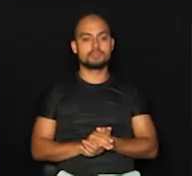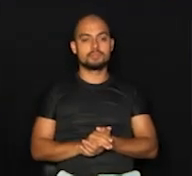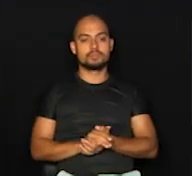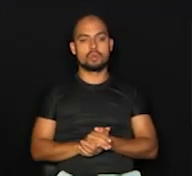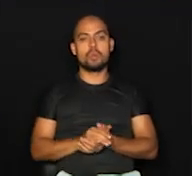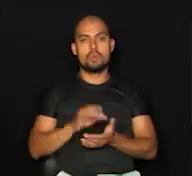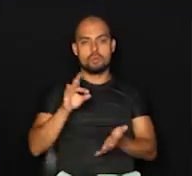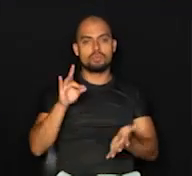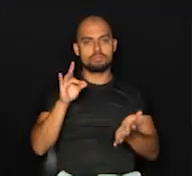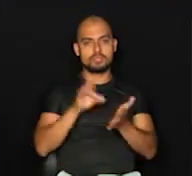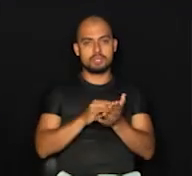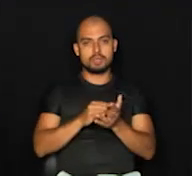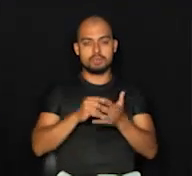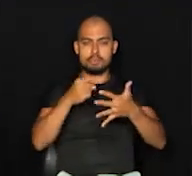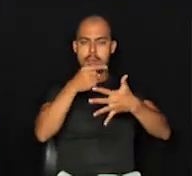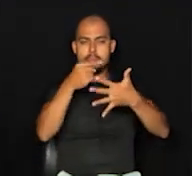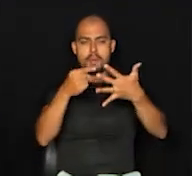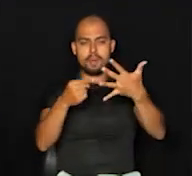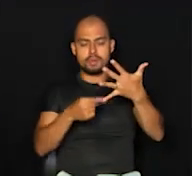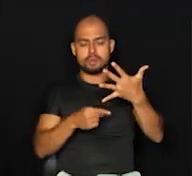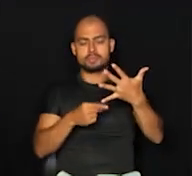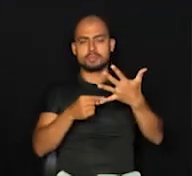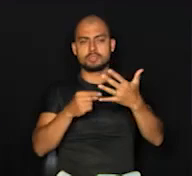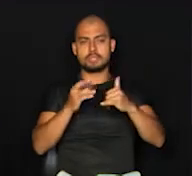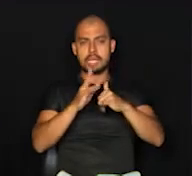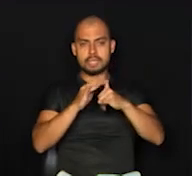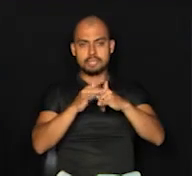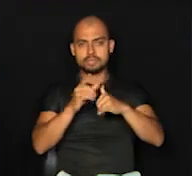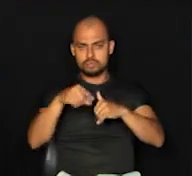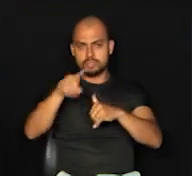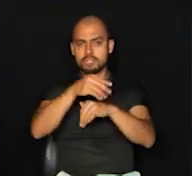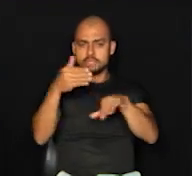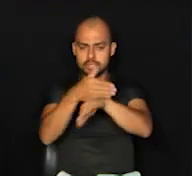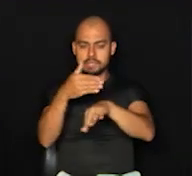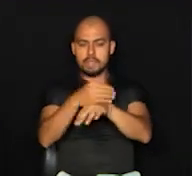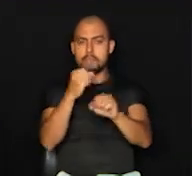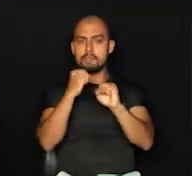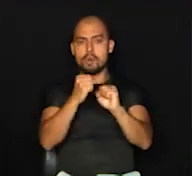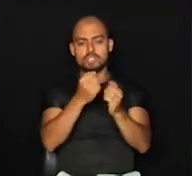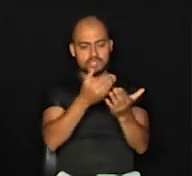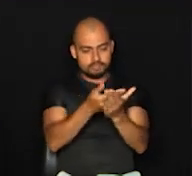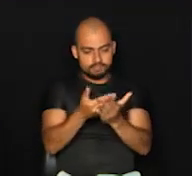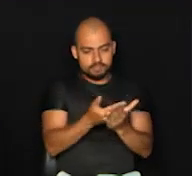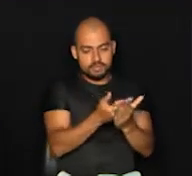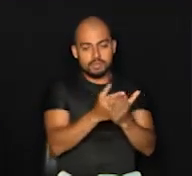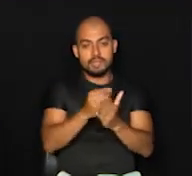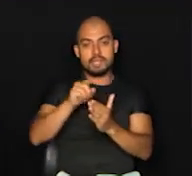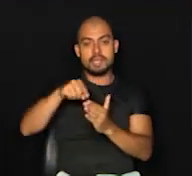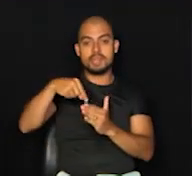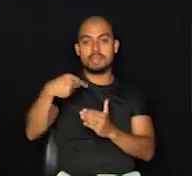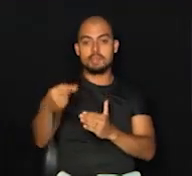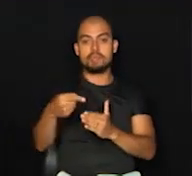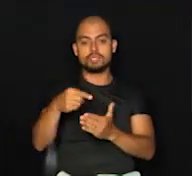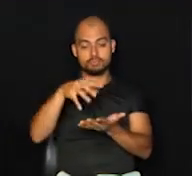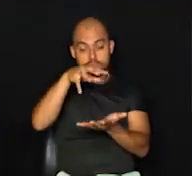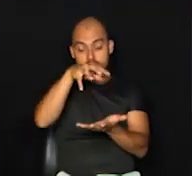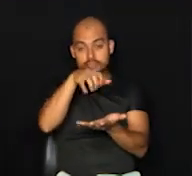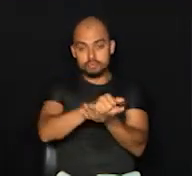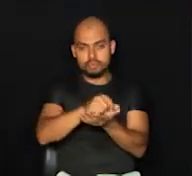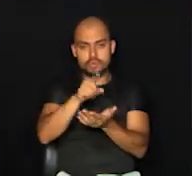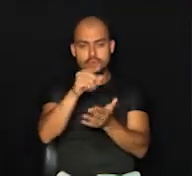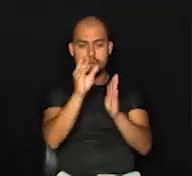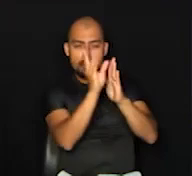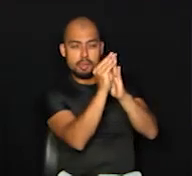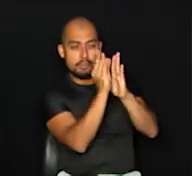@crescspoficial. São os canais em que você poderá acessar aí todas essas aulas e depois tem um formulário que você vai preencher